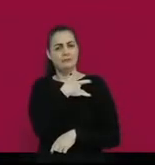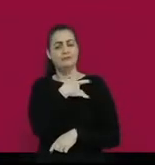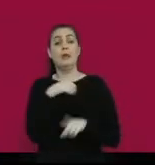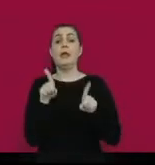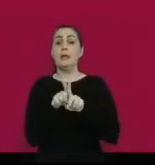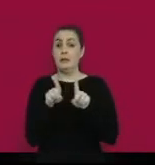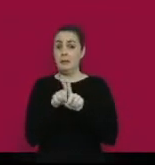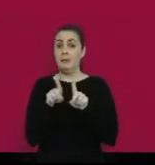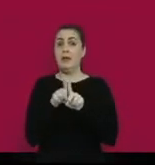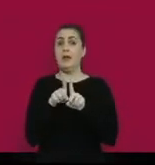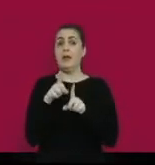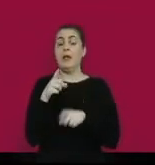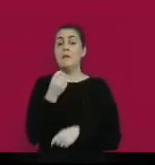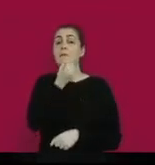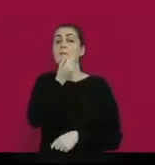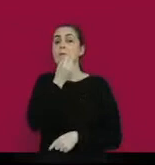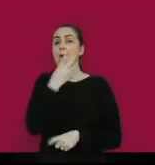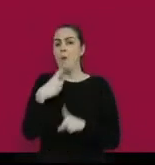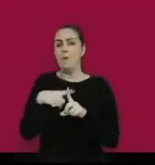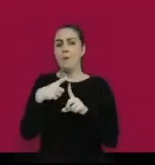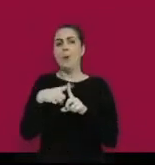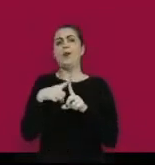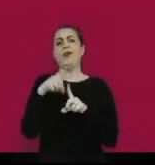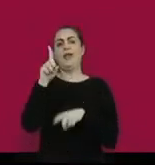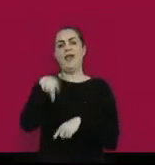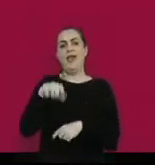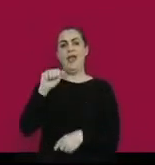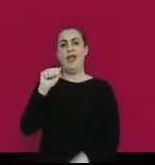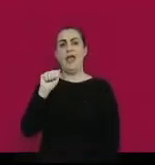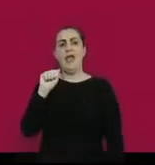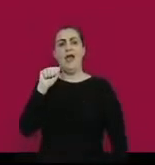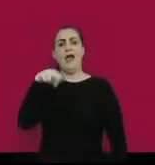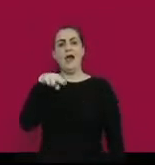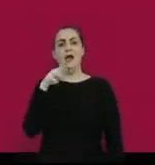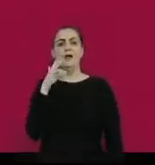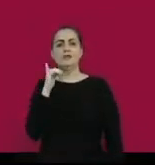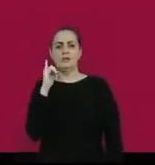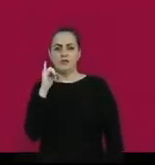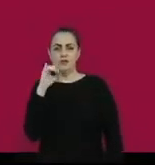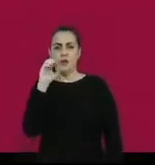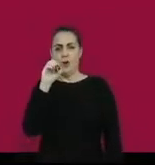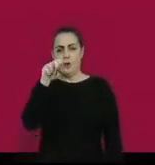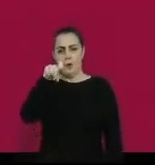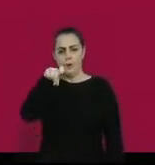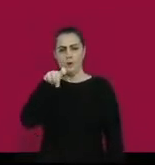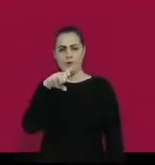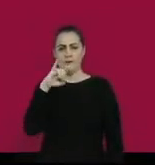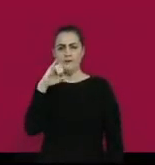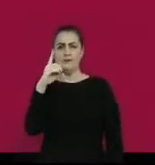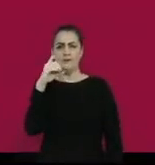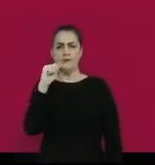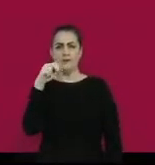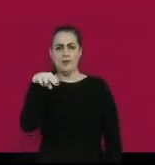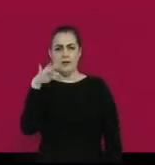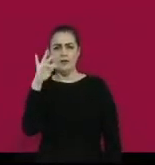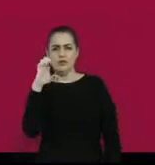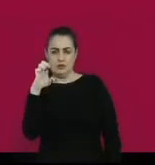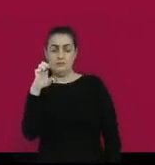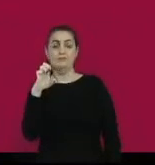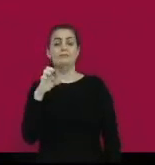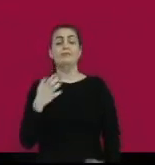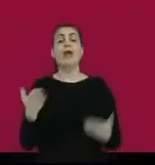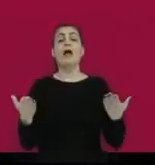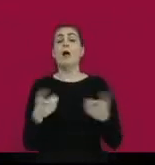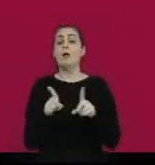Então, fica aí mais uma receitinha. Esse outro aqui, né, para fugir um pouco da beterraba, essa pastinha de cenoura, que também é super simples